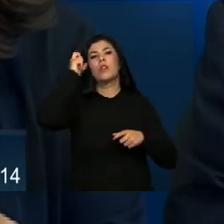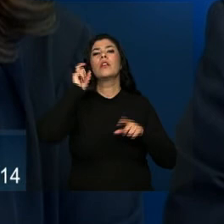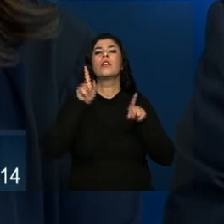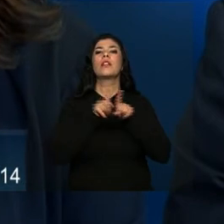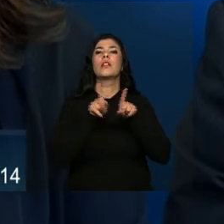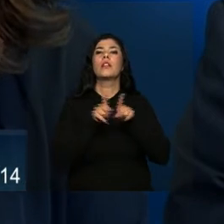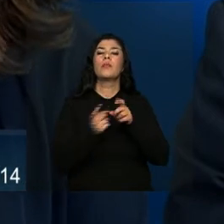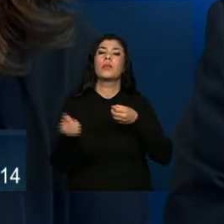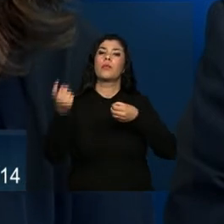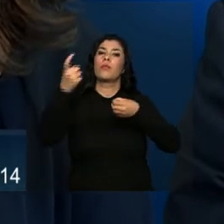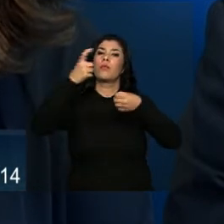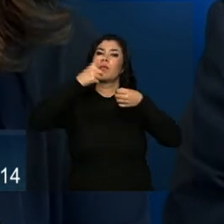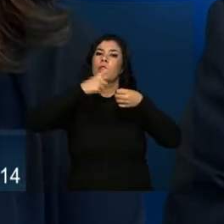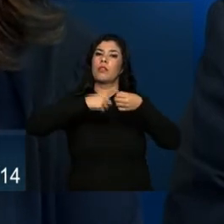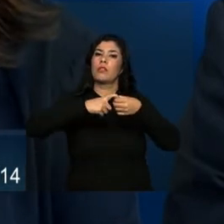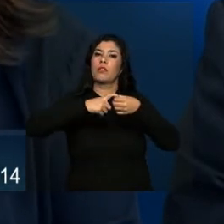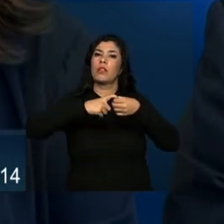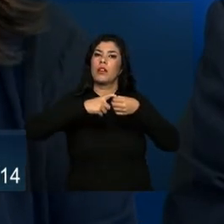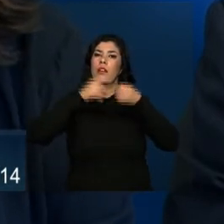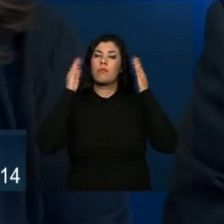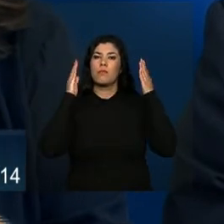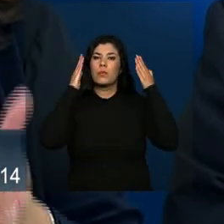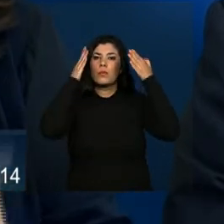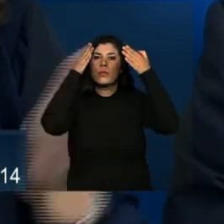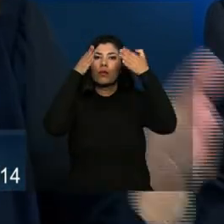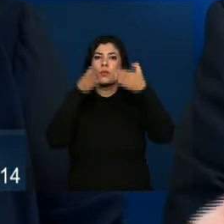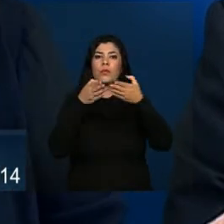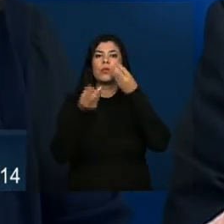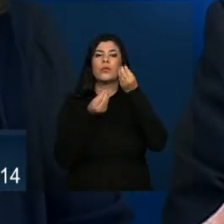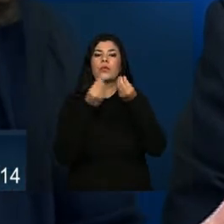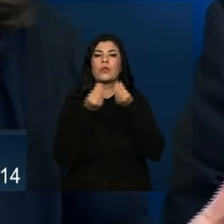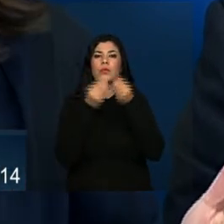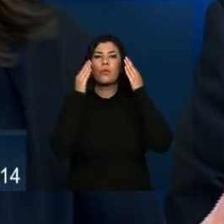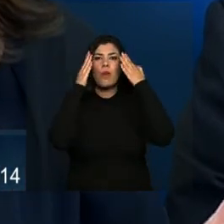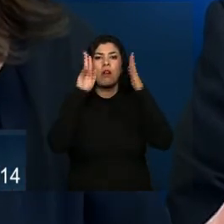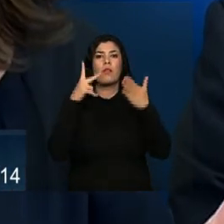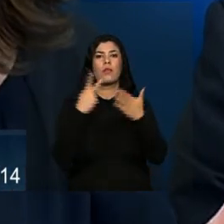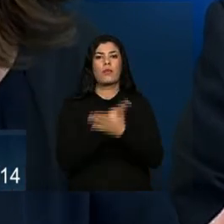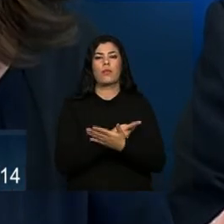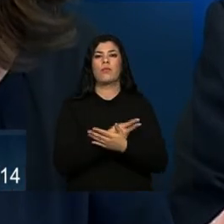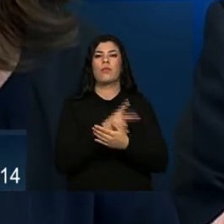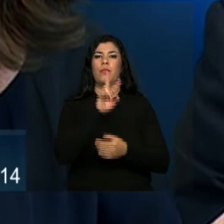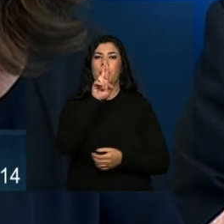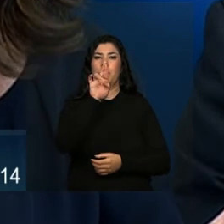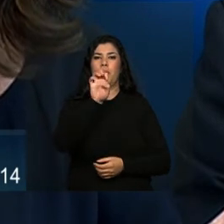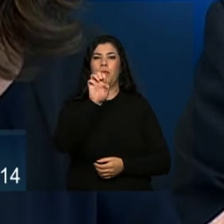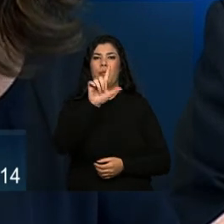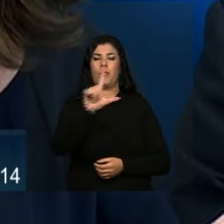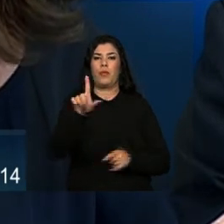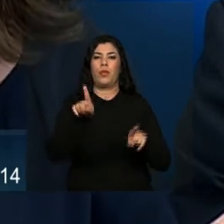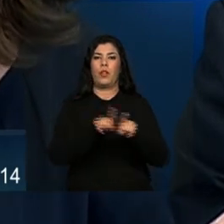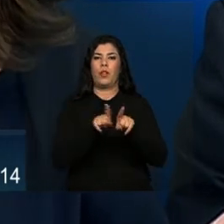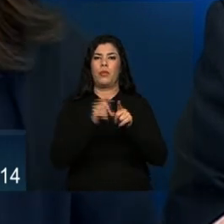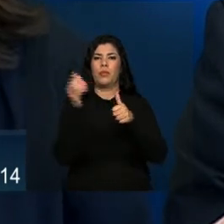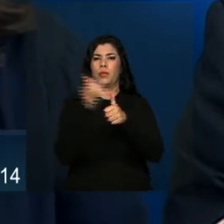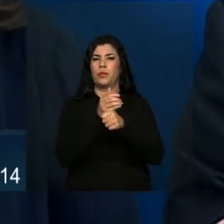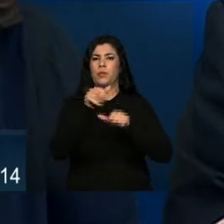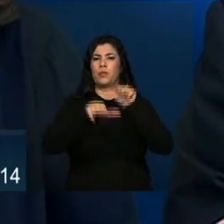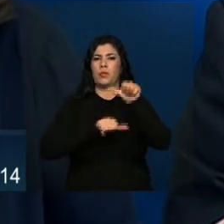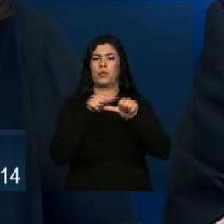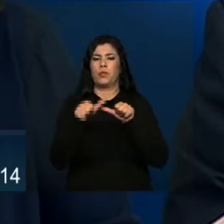só vou voltar o consumidor para os olhos para o Recall mas também para